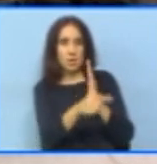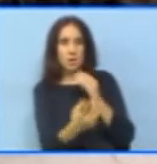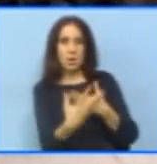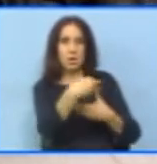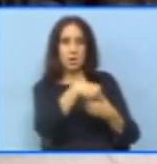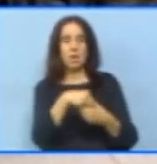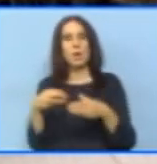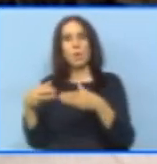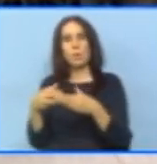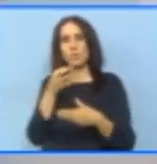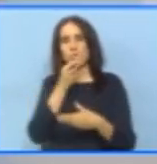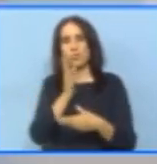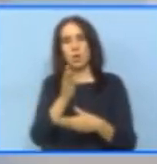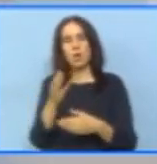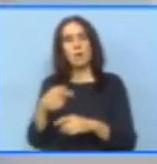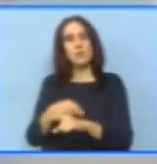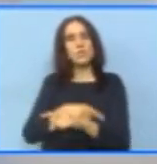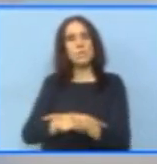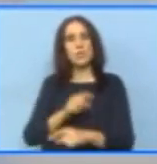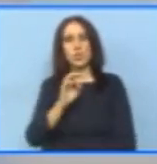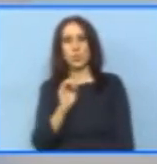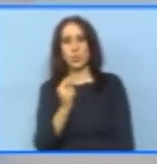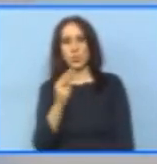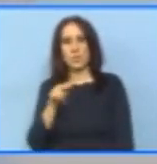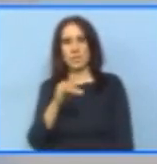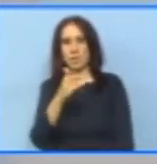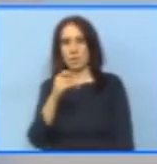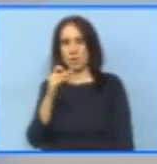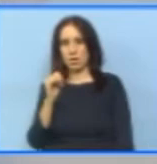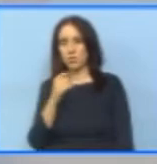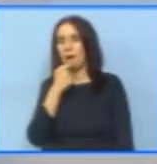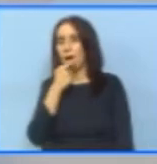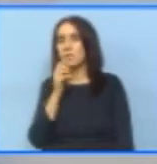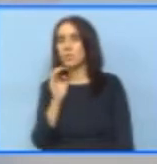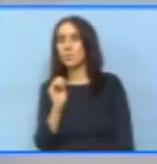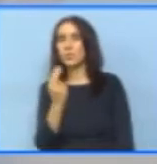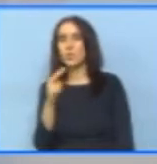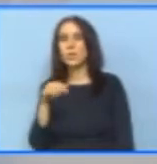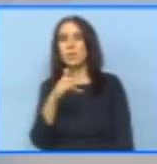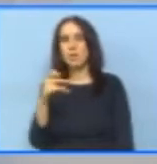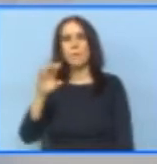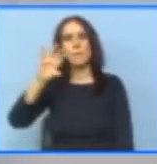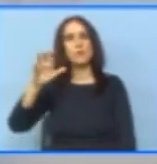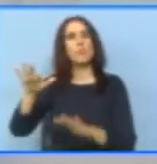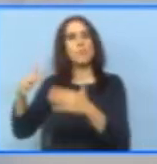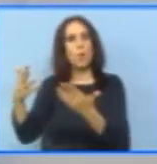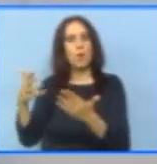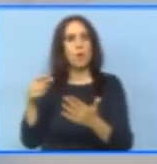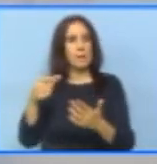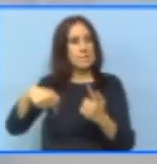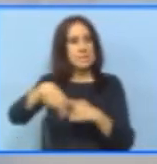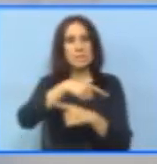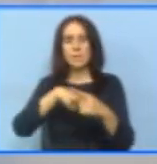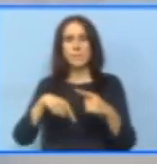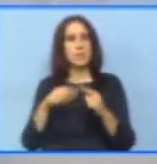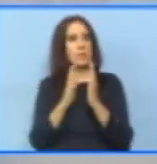grupos que estamos a mencionar são extremistas sunitas, portanto, só quem é sunita é que tem lugar nestes países. O resto, nenhuma das outras